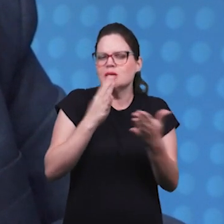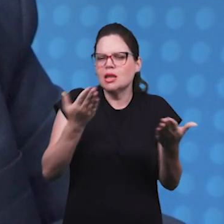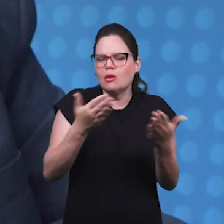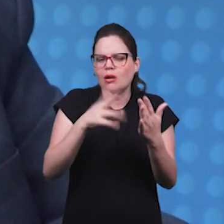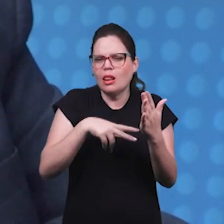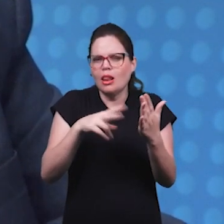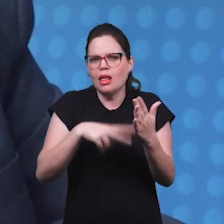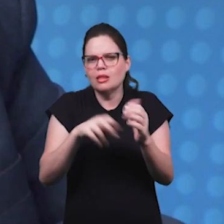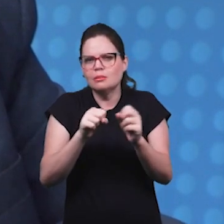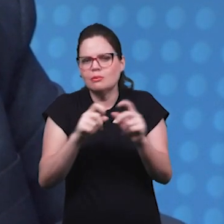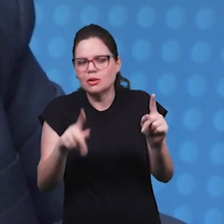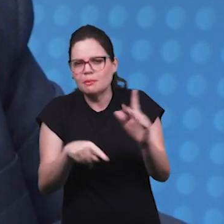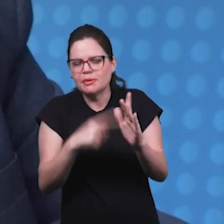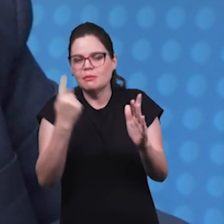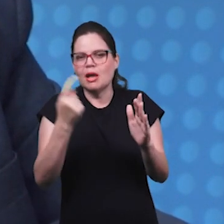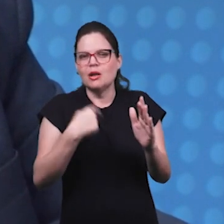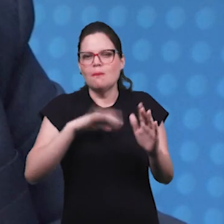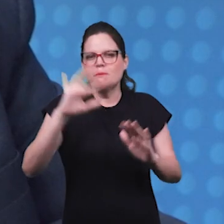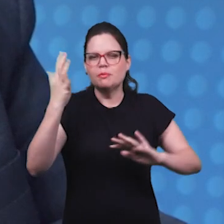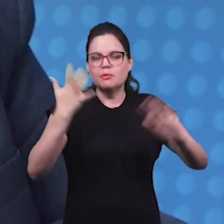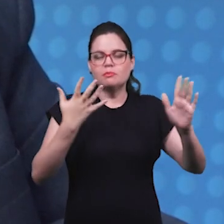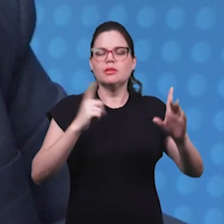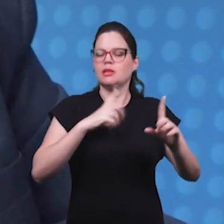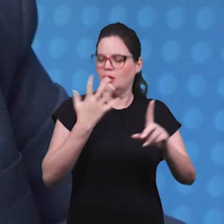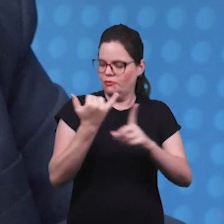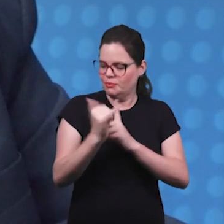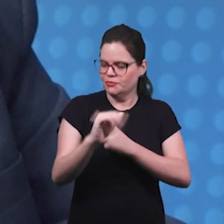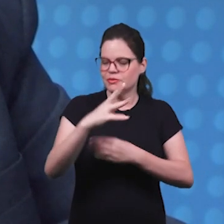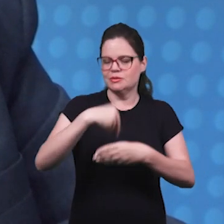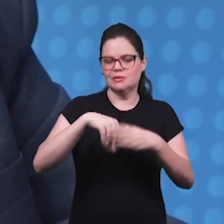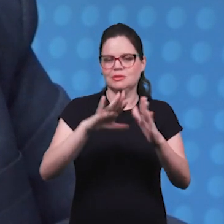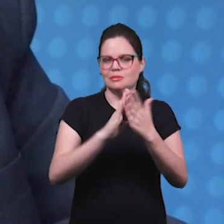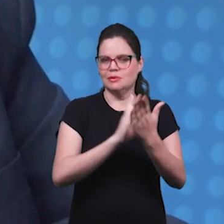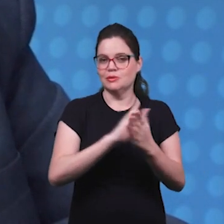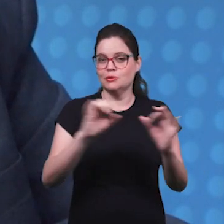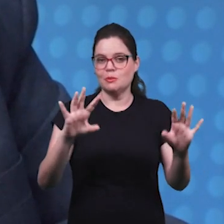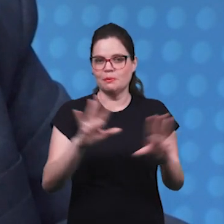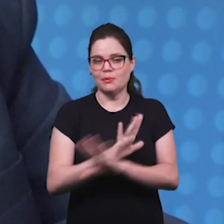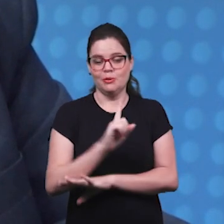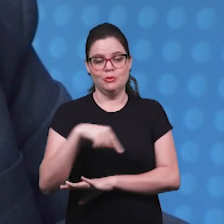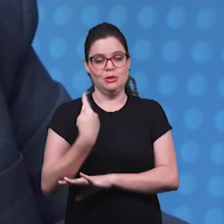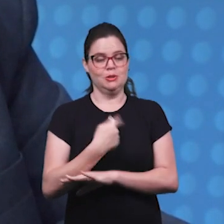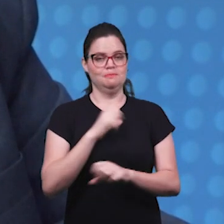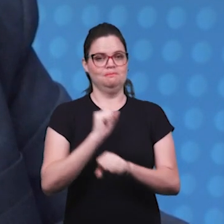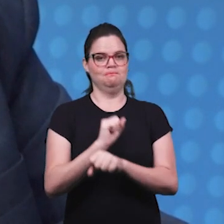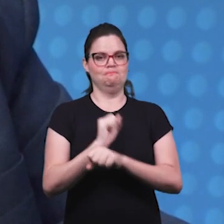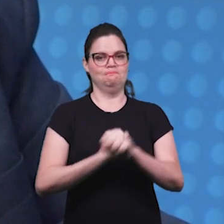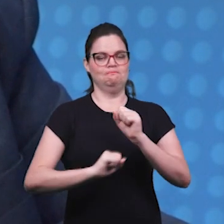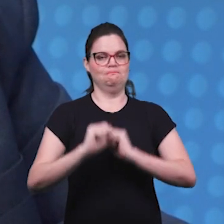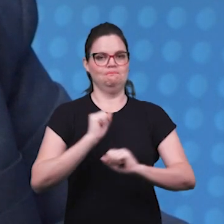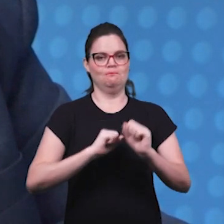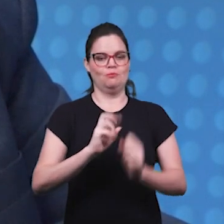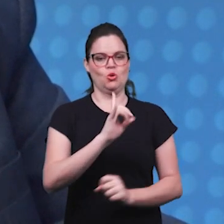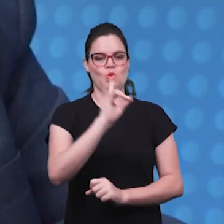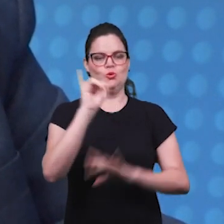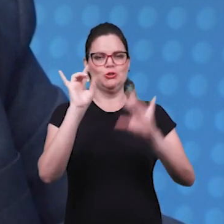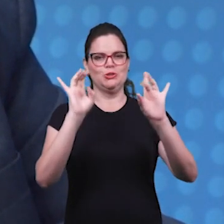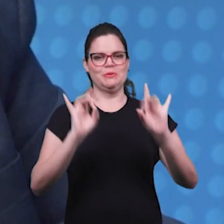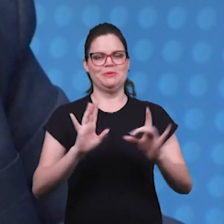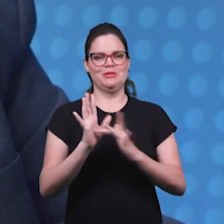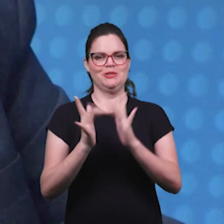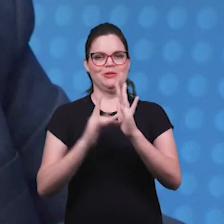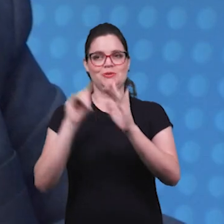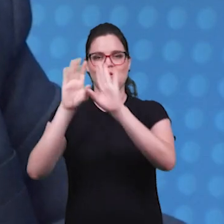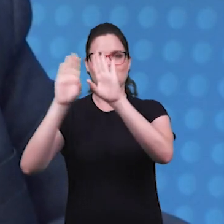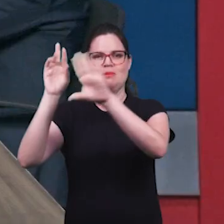acontecendo foi profetizado na palavra e nós estamos aguardando o grande dia em que Jesus vai voltar para buscar esta